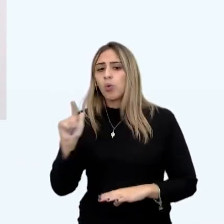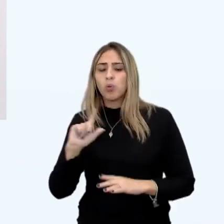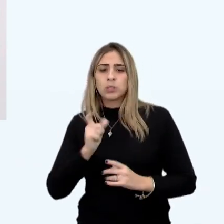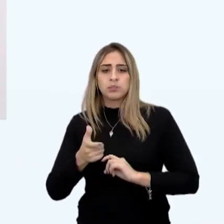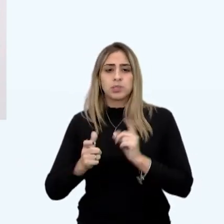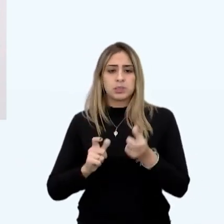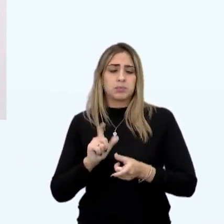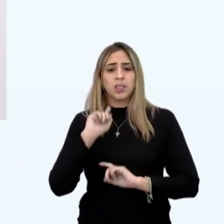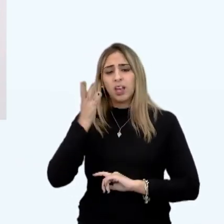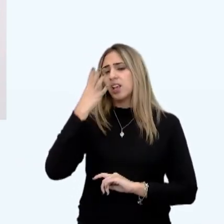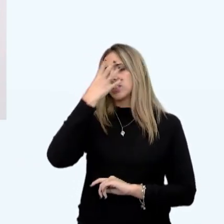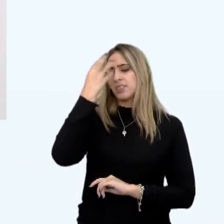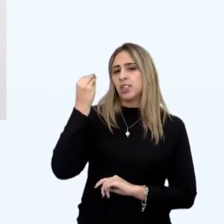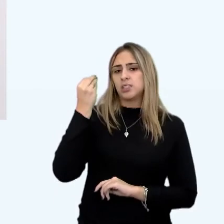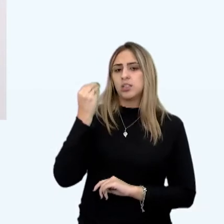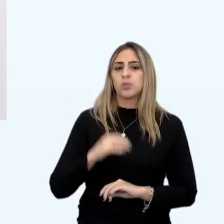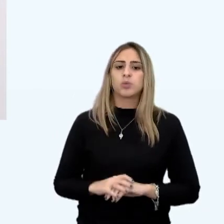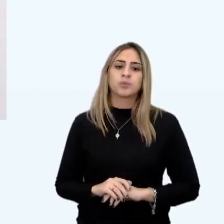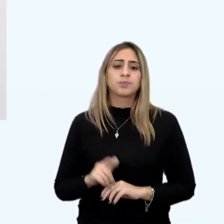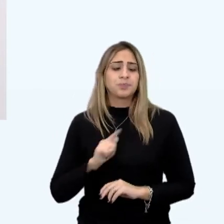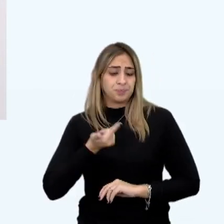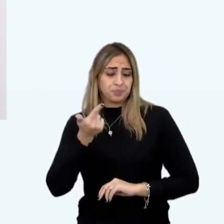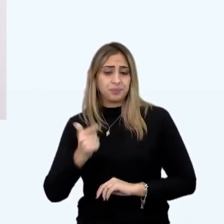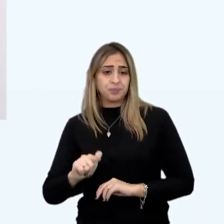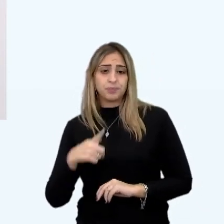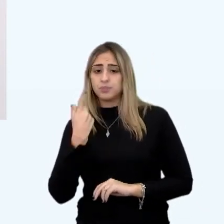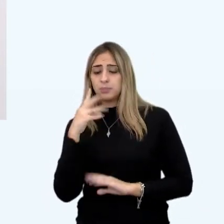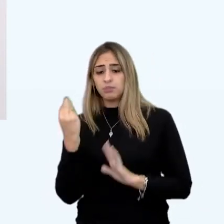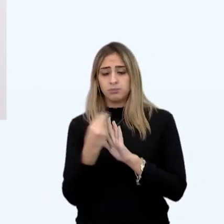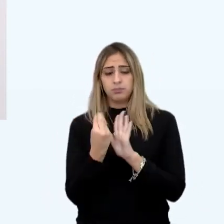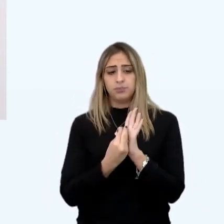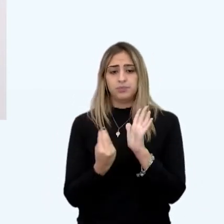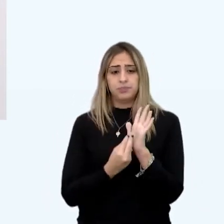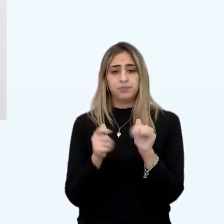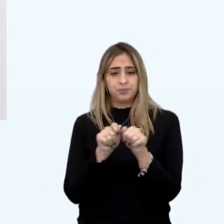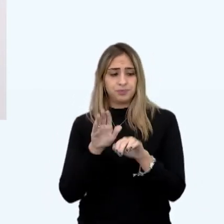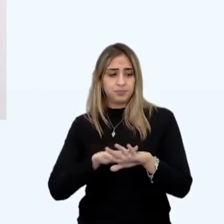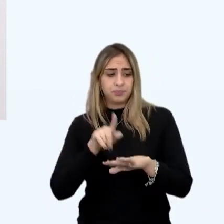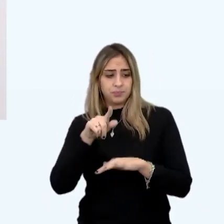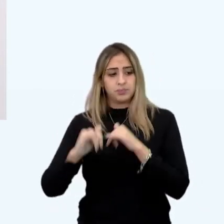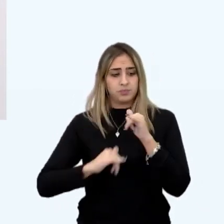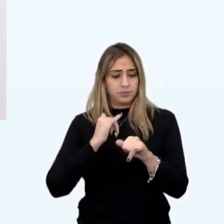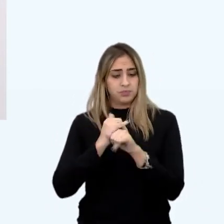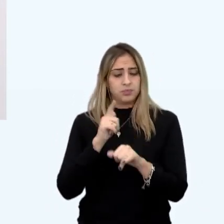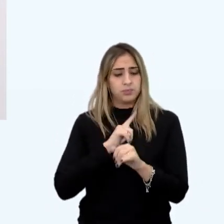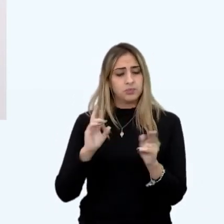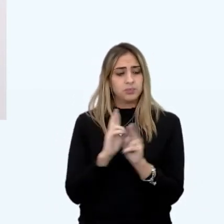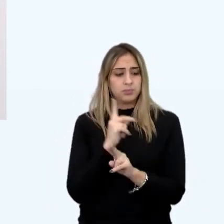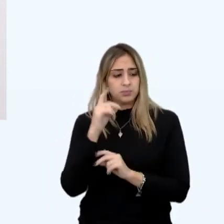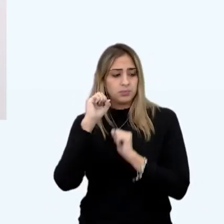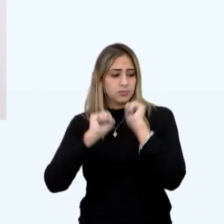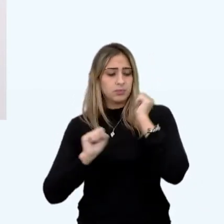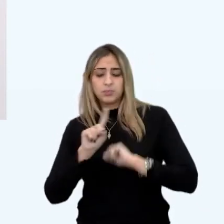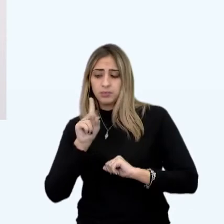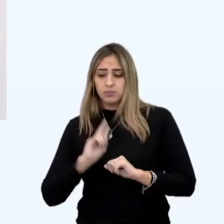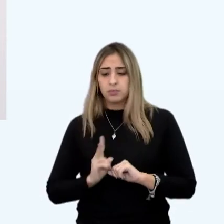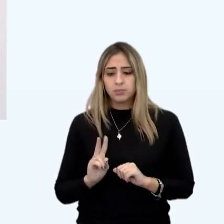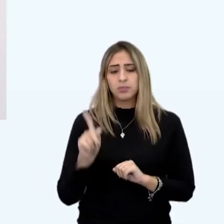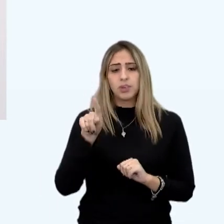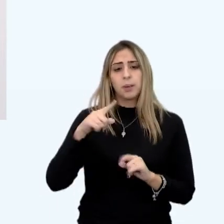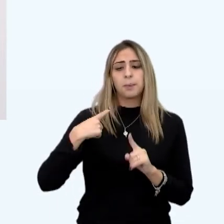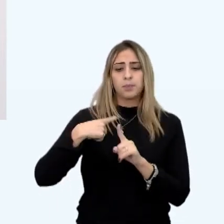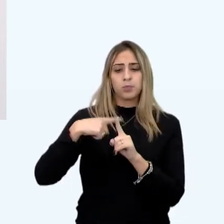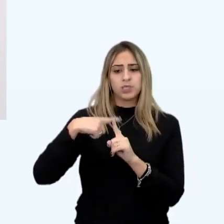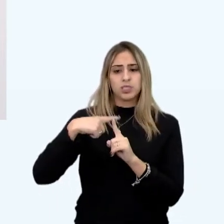e são esquecidos. E tem mais! Muitos posts que viralizam na internet relacionados a alguma empresa nem sempre são